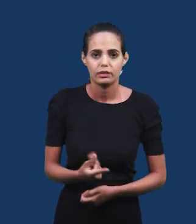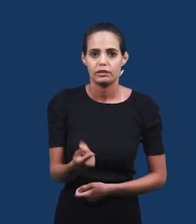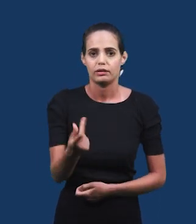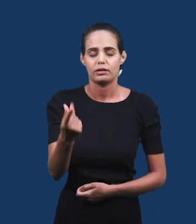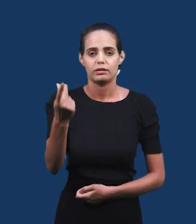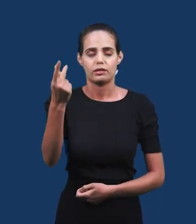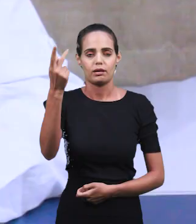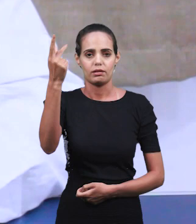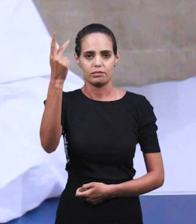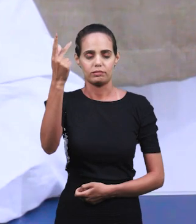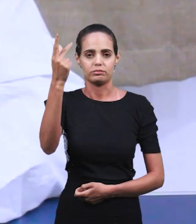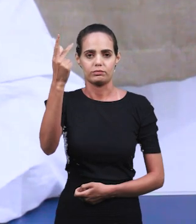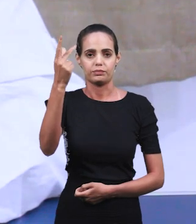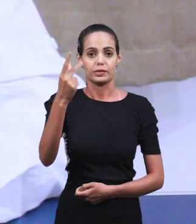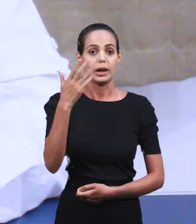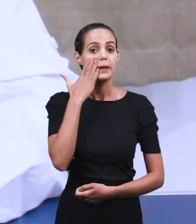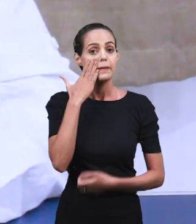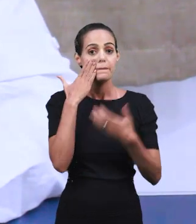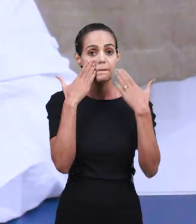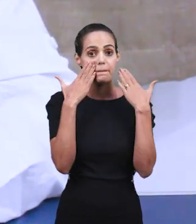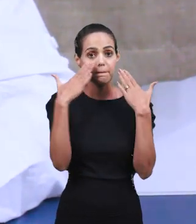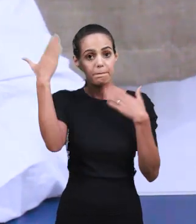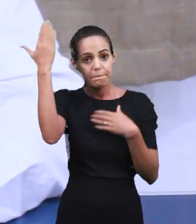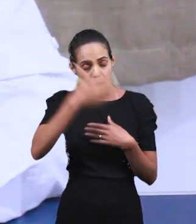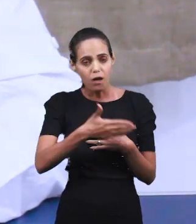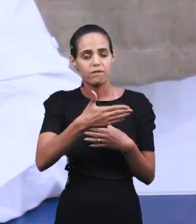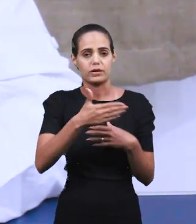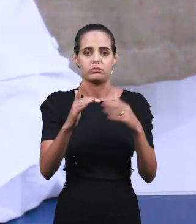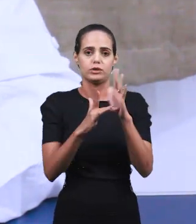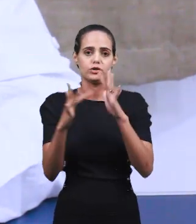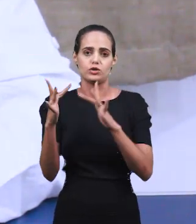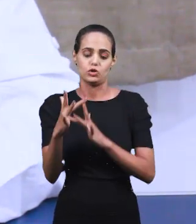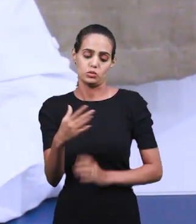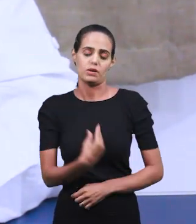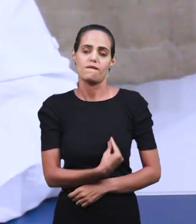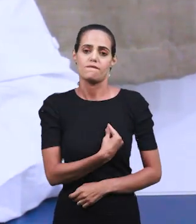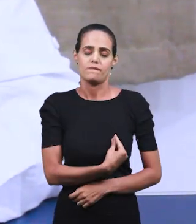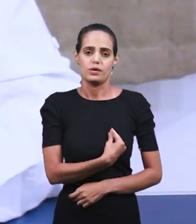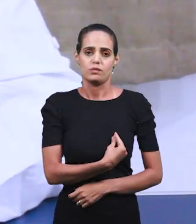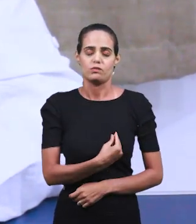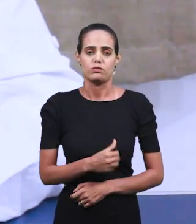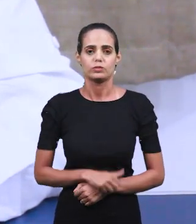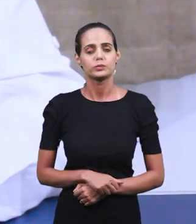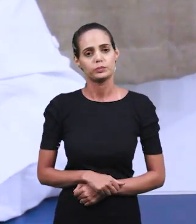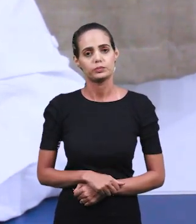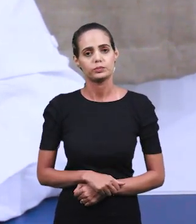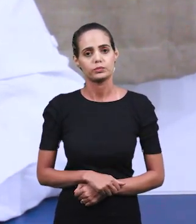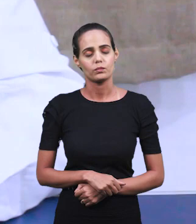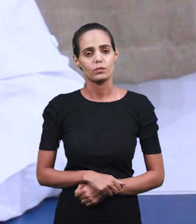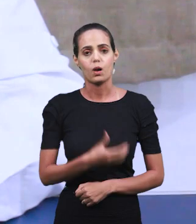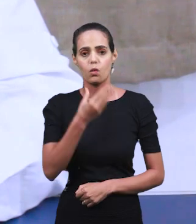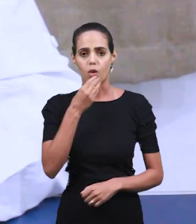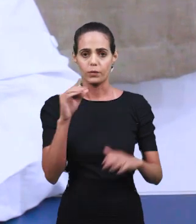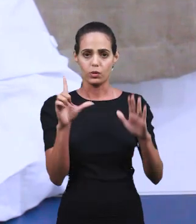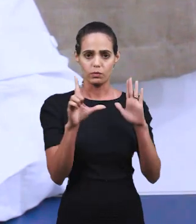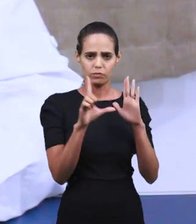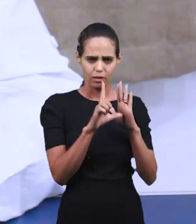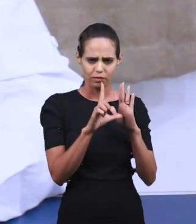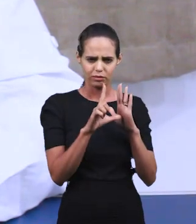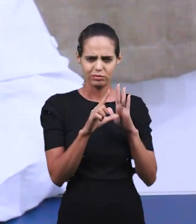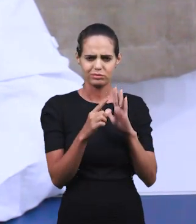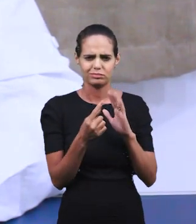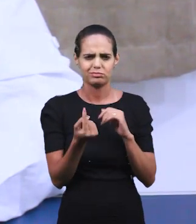mim testificam. Esse foi apontado por Martinho Lutero para contestar um dogma instituído pela Igreja medieval